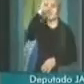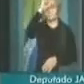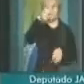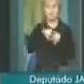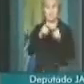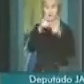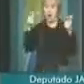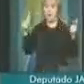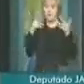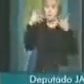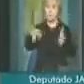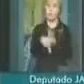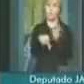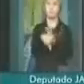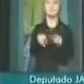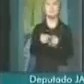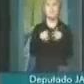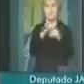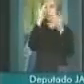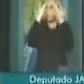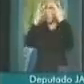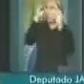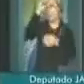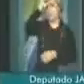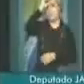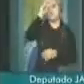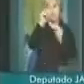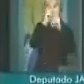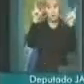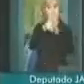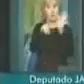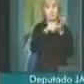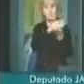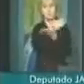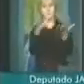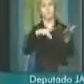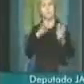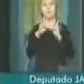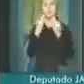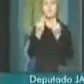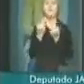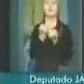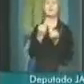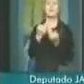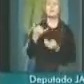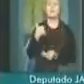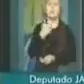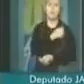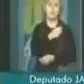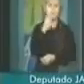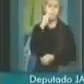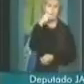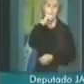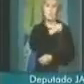maioria dos integrantes da Comissão de Educação também não está sabendo. atenção pai de alunos de 7, 8,